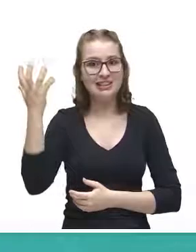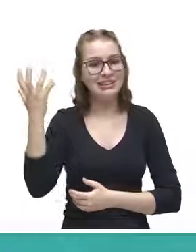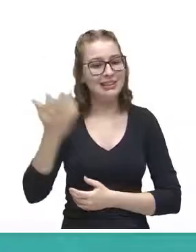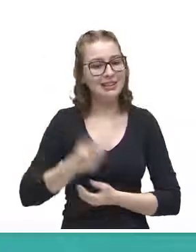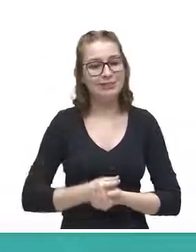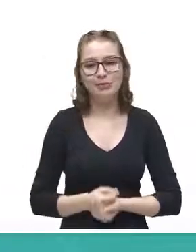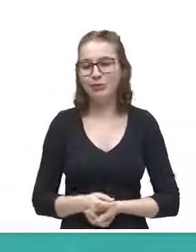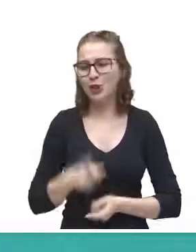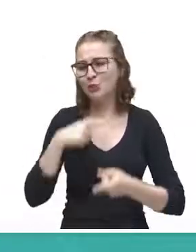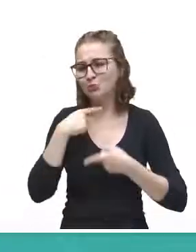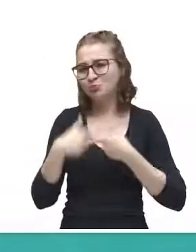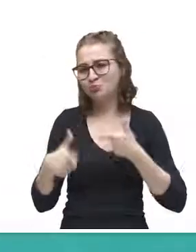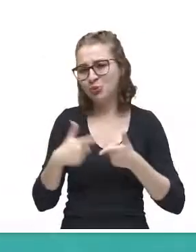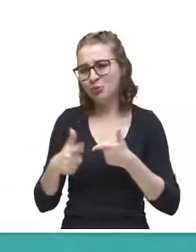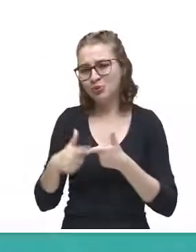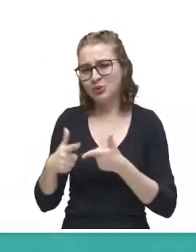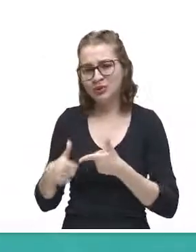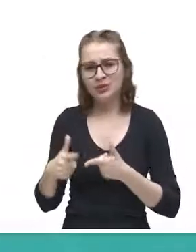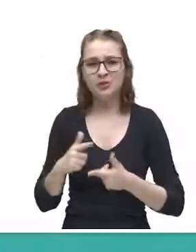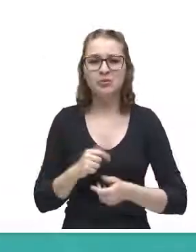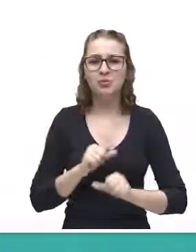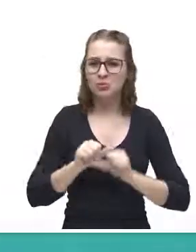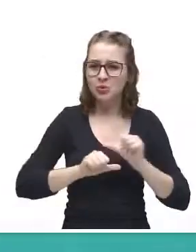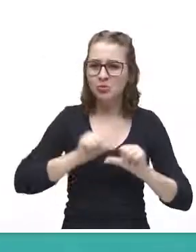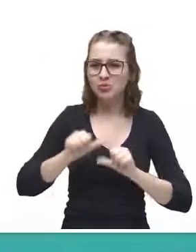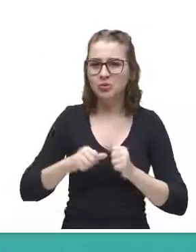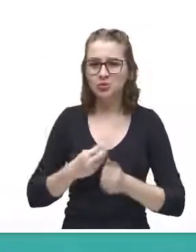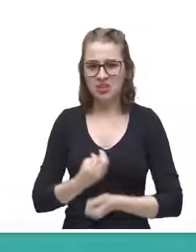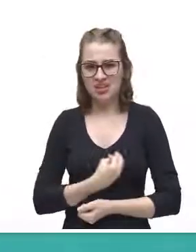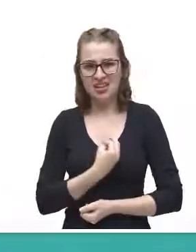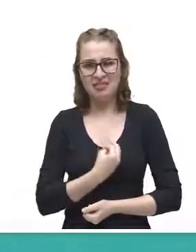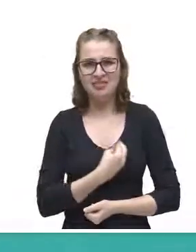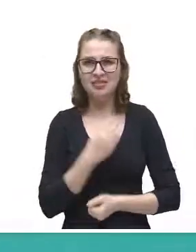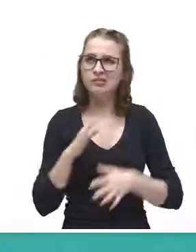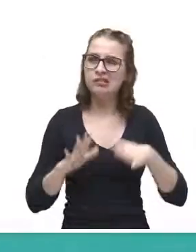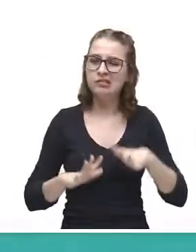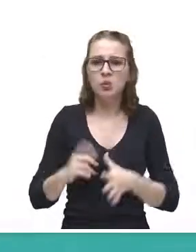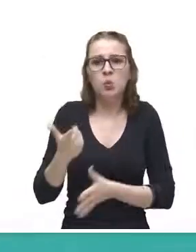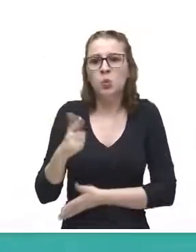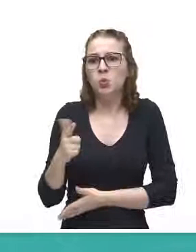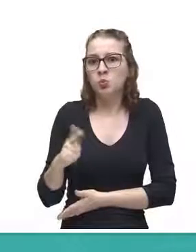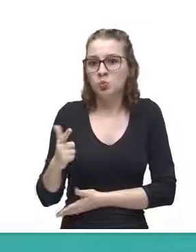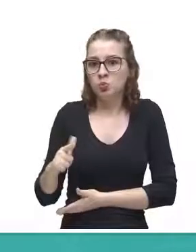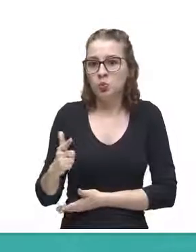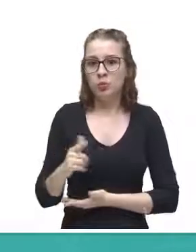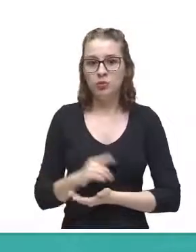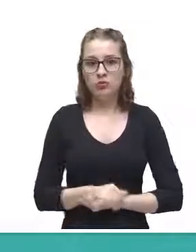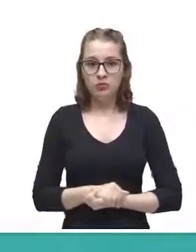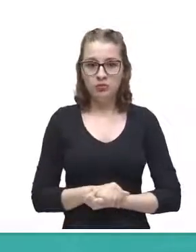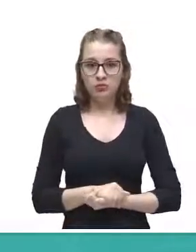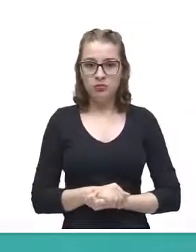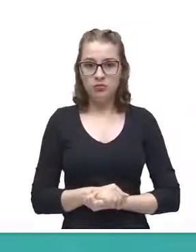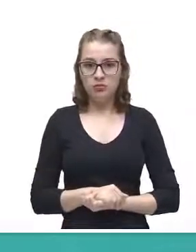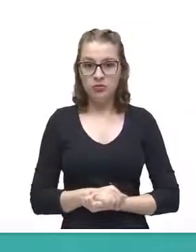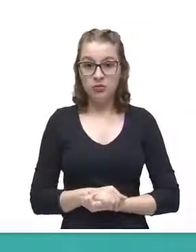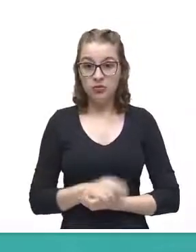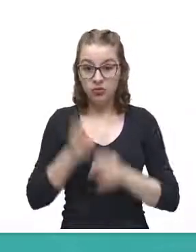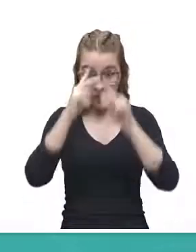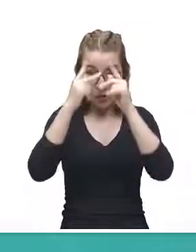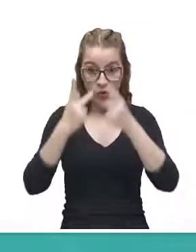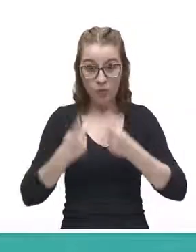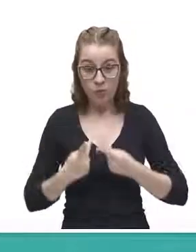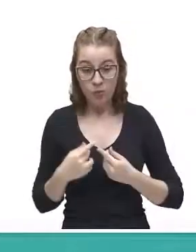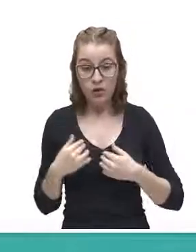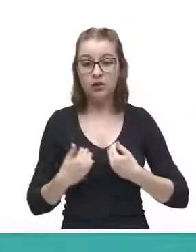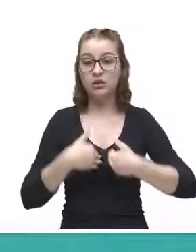planeta, Talvez não existisse nem vida, no nosso planeta, até mesmo a vida humana ou a